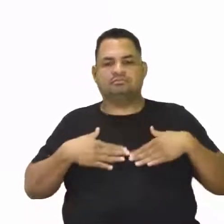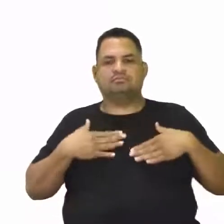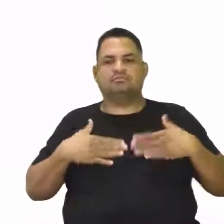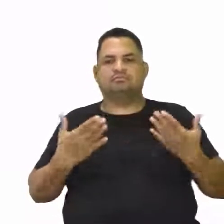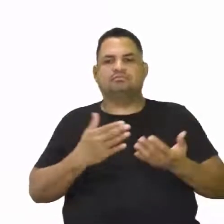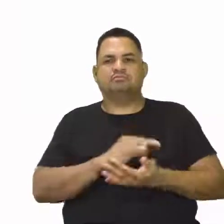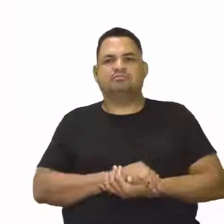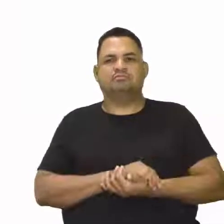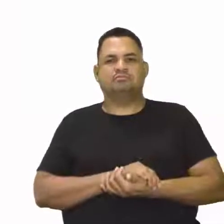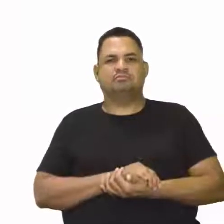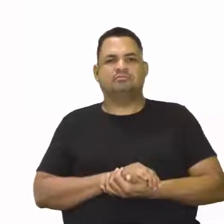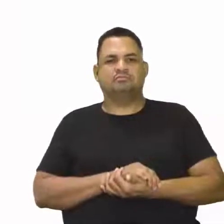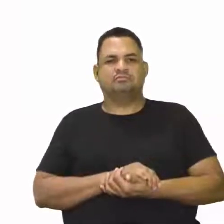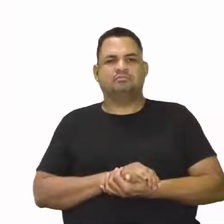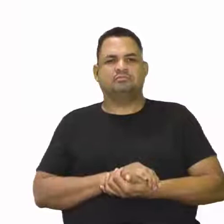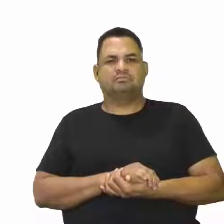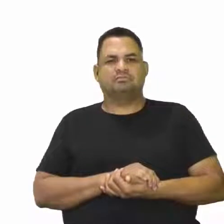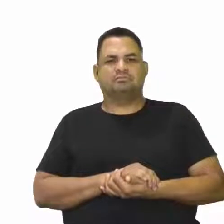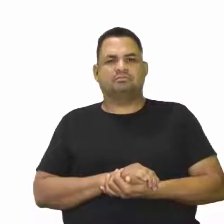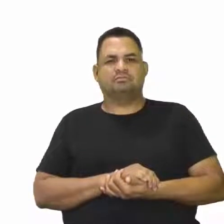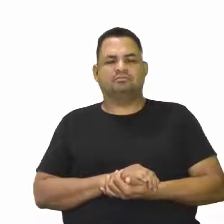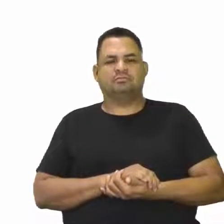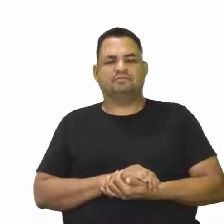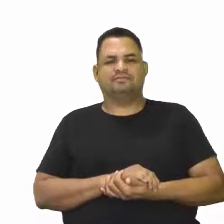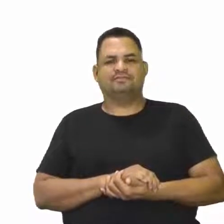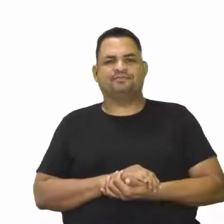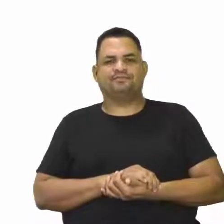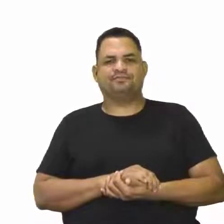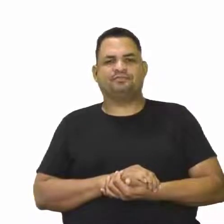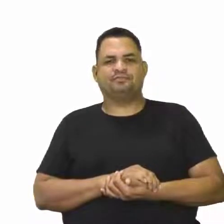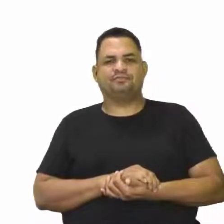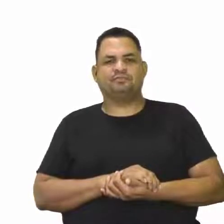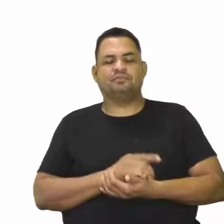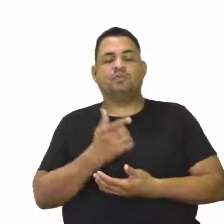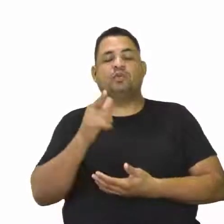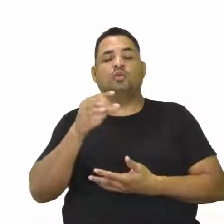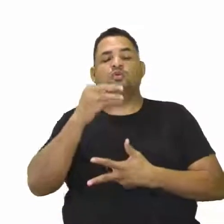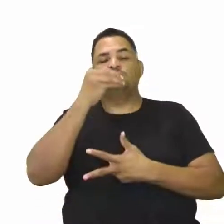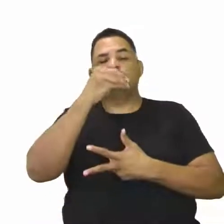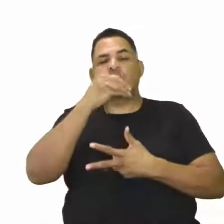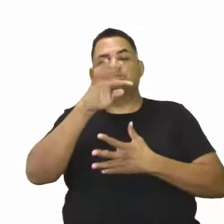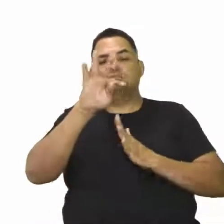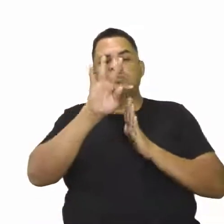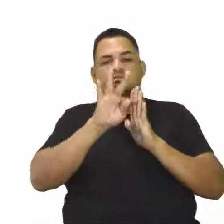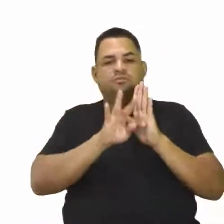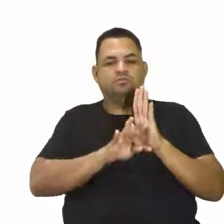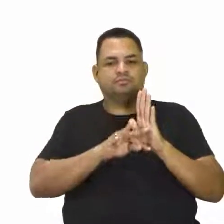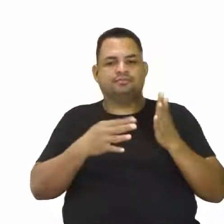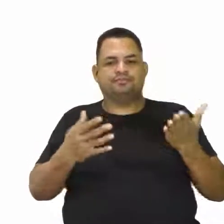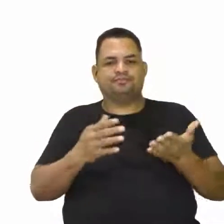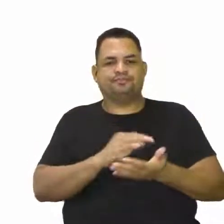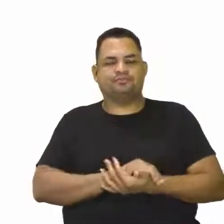história. Outra questãozinha. Outro texto. Esse texto aqui